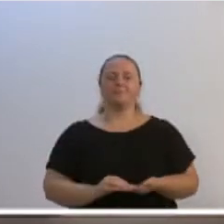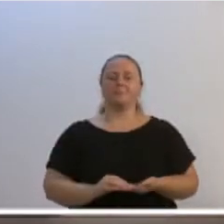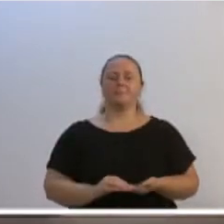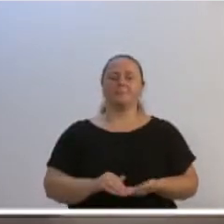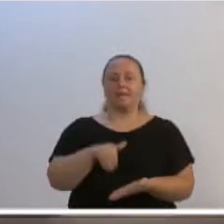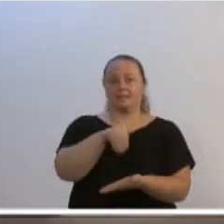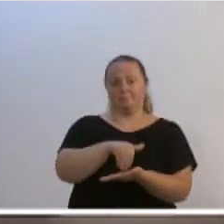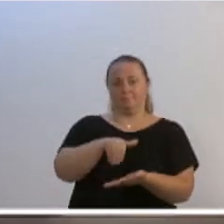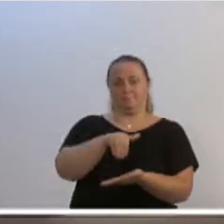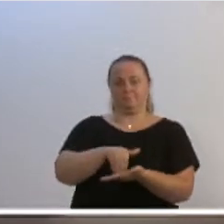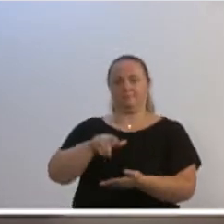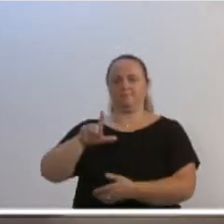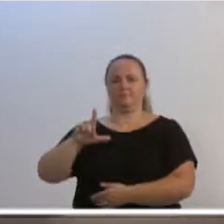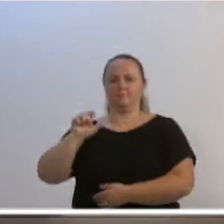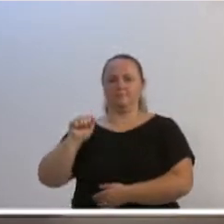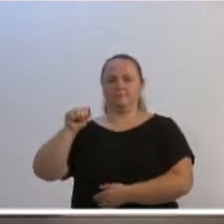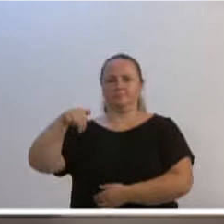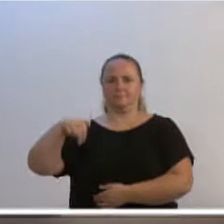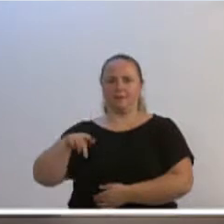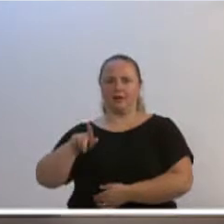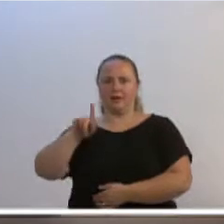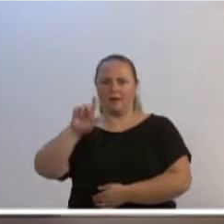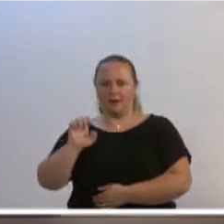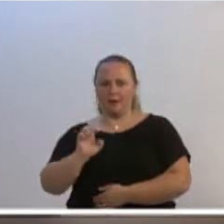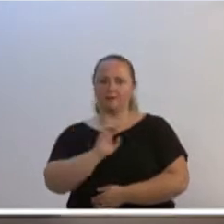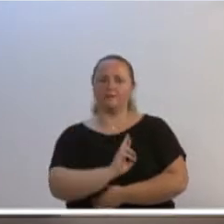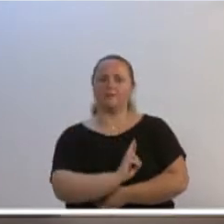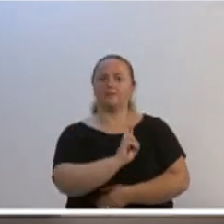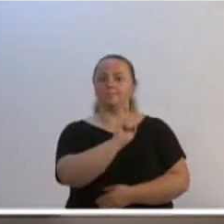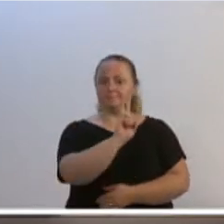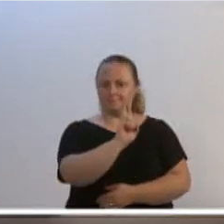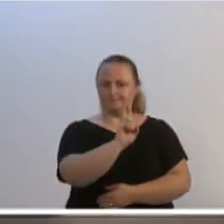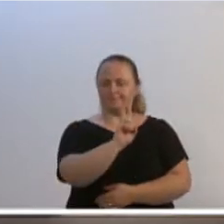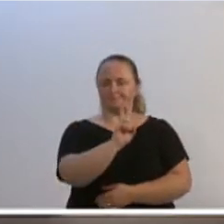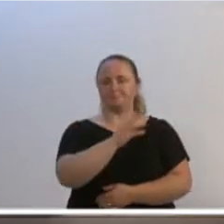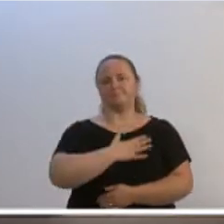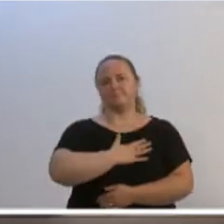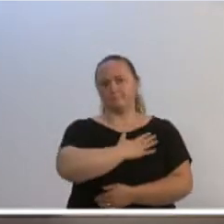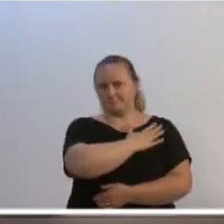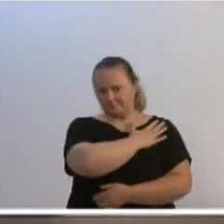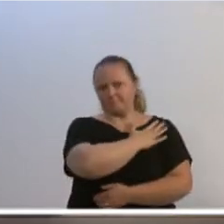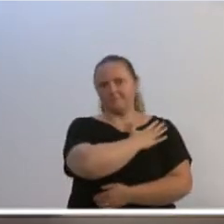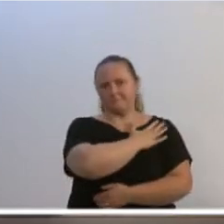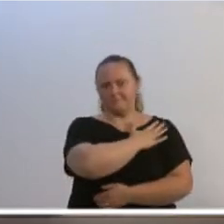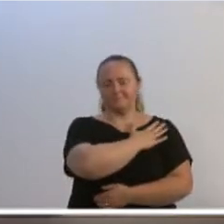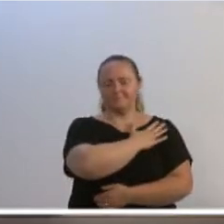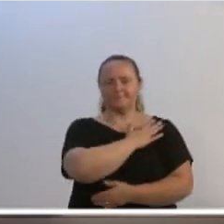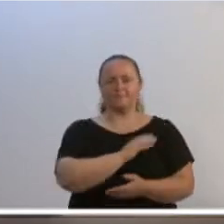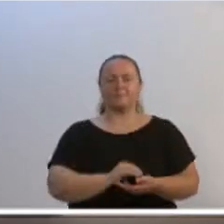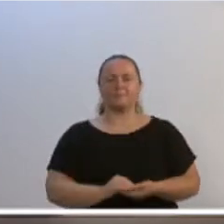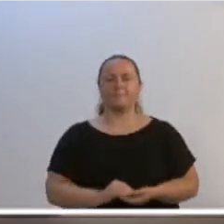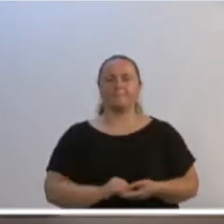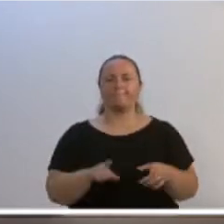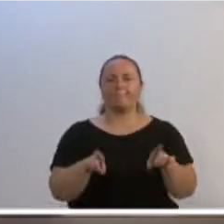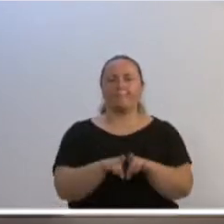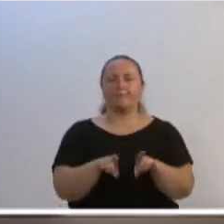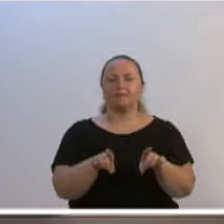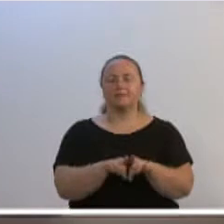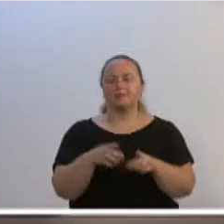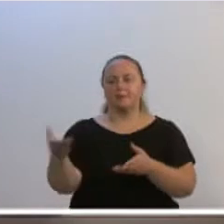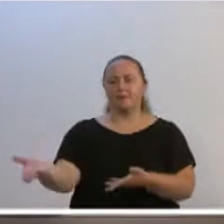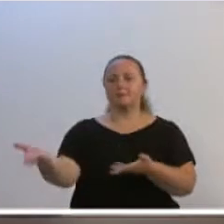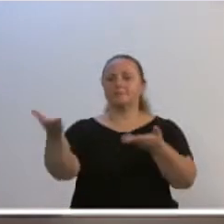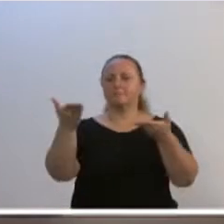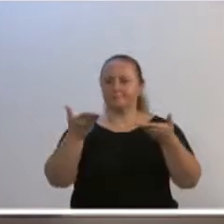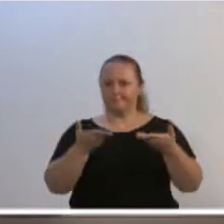secretário Lang, que neste ato representa o prefeito municipal de Blumenau, bem como também quero